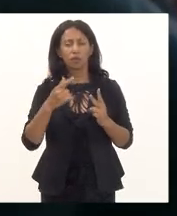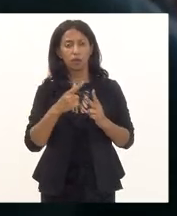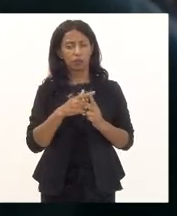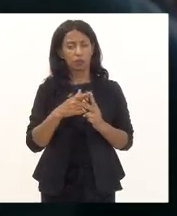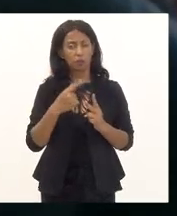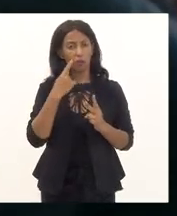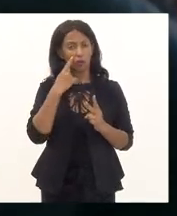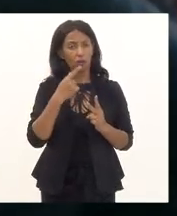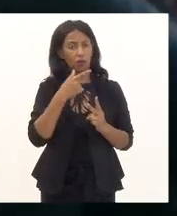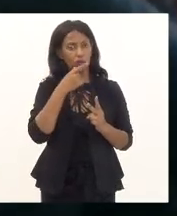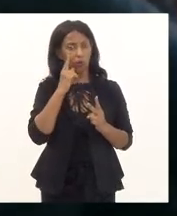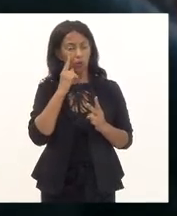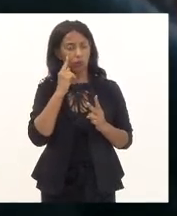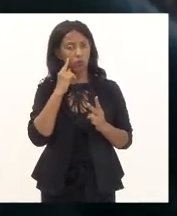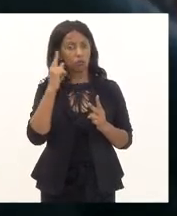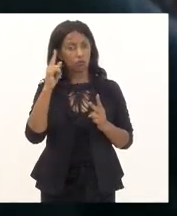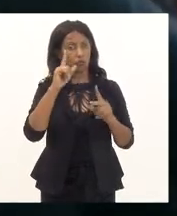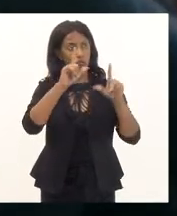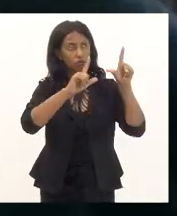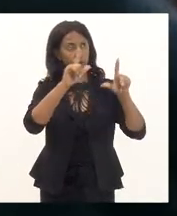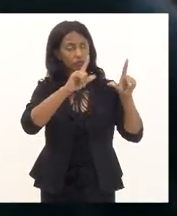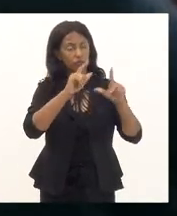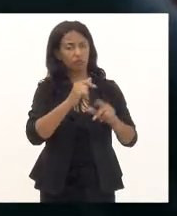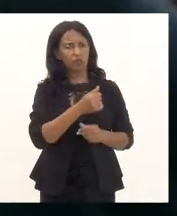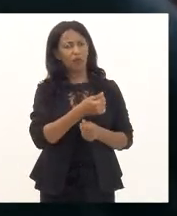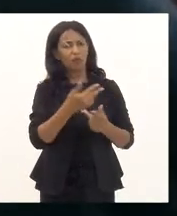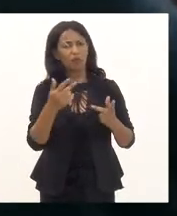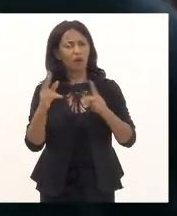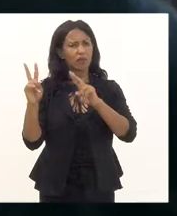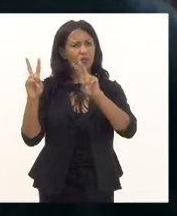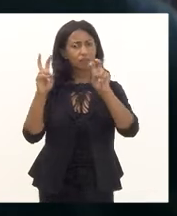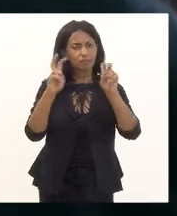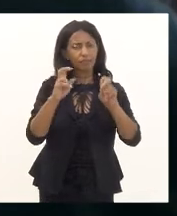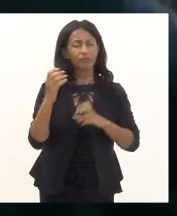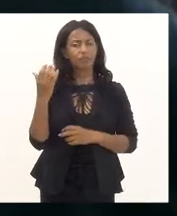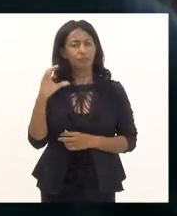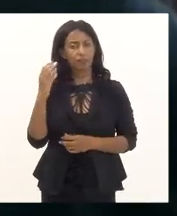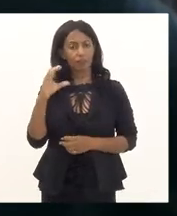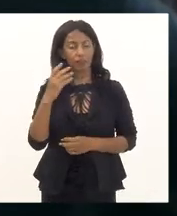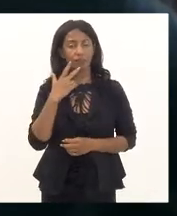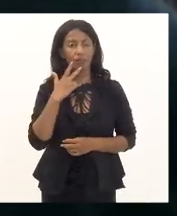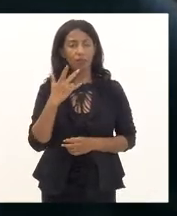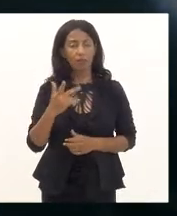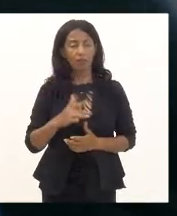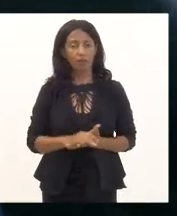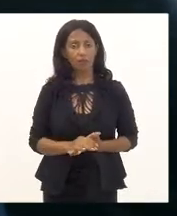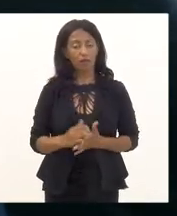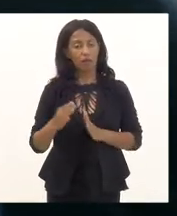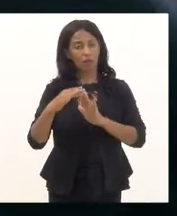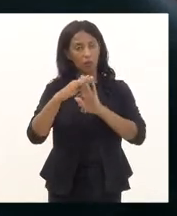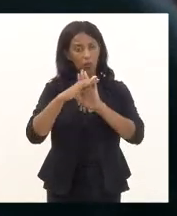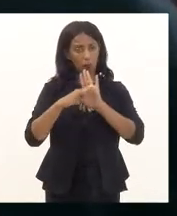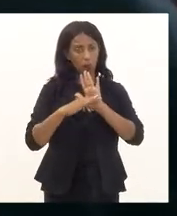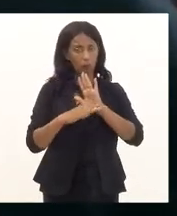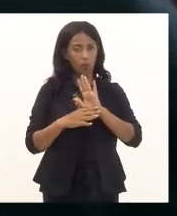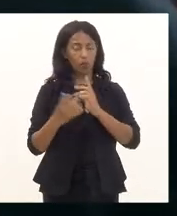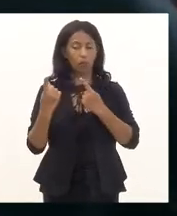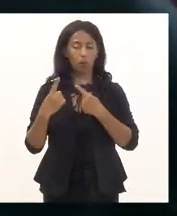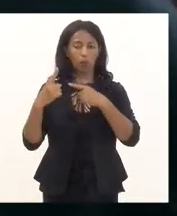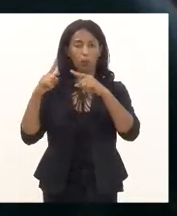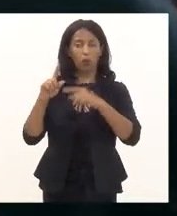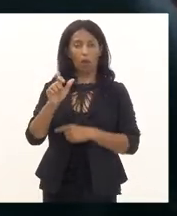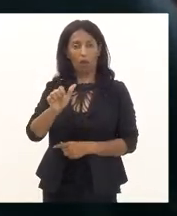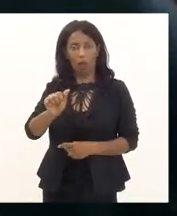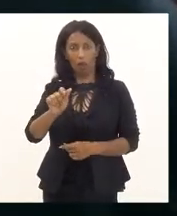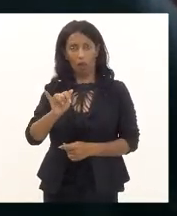li ontem e hoje no jornal várias matérias de cientistas dizendo que o Programa Nacional de Combate à